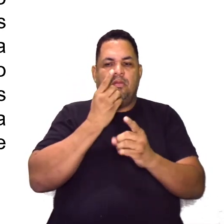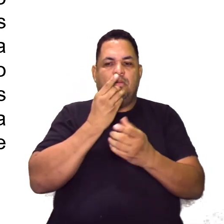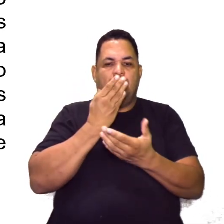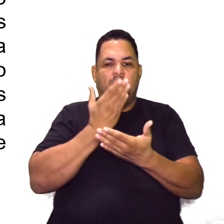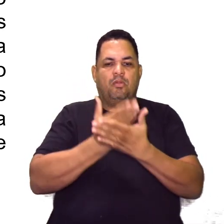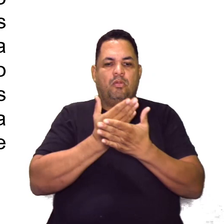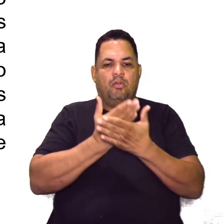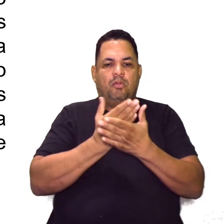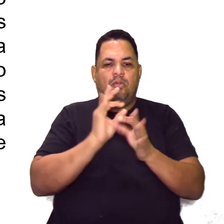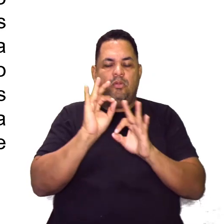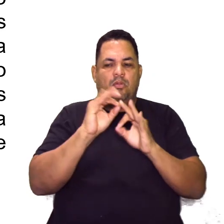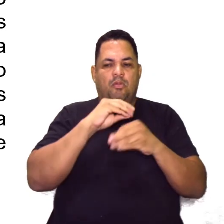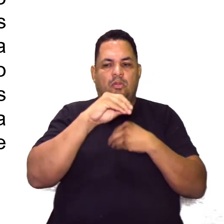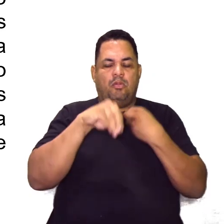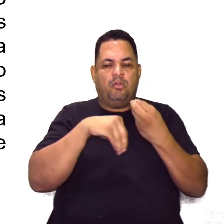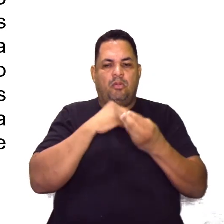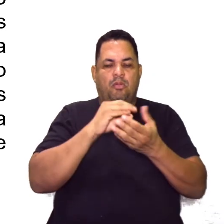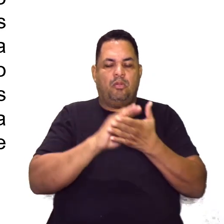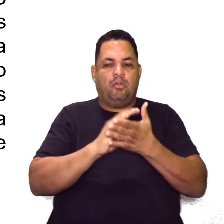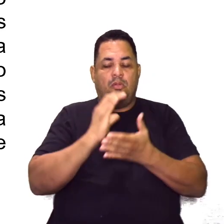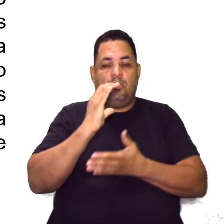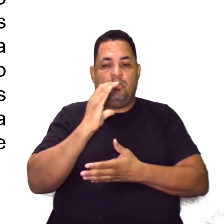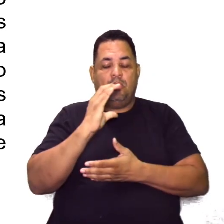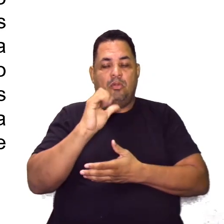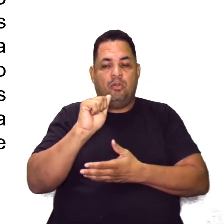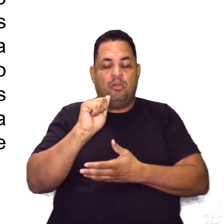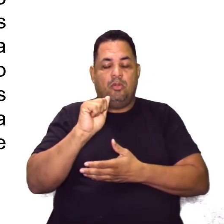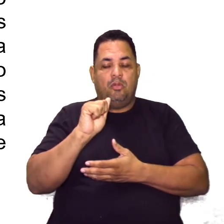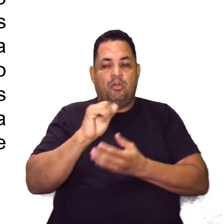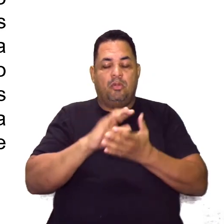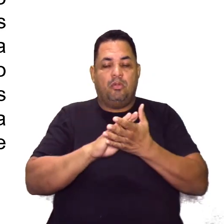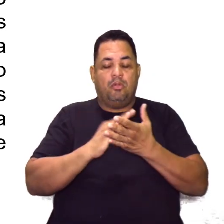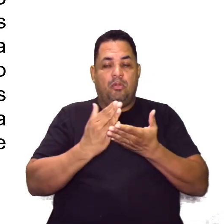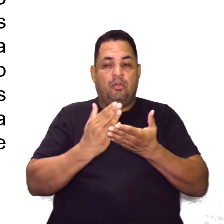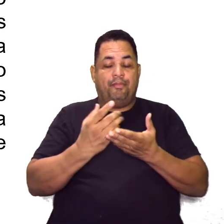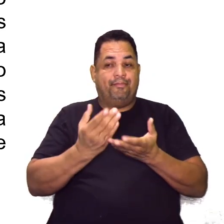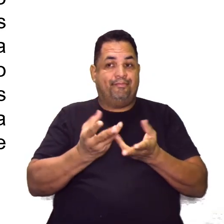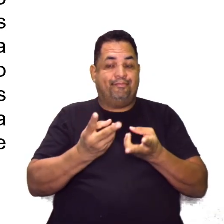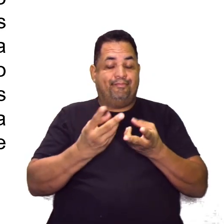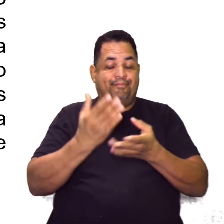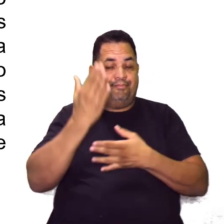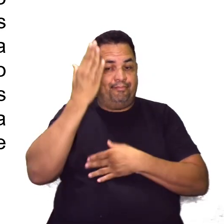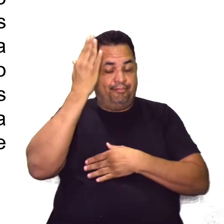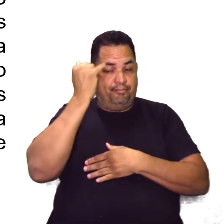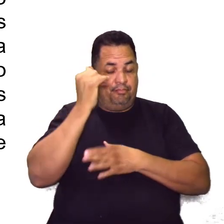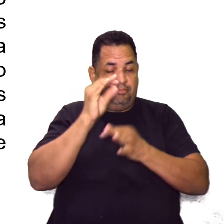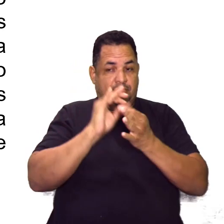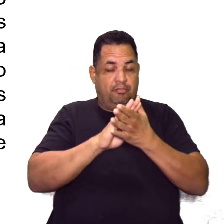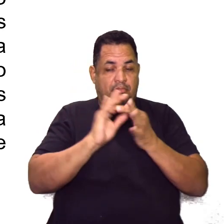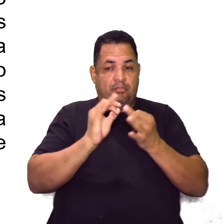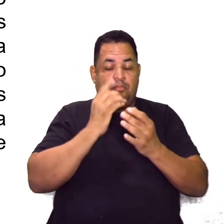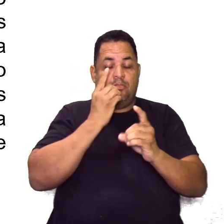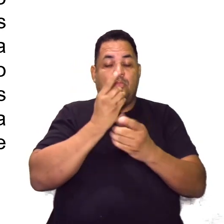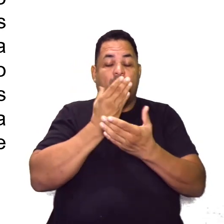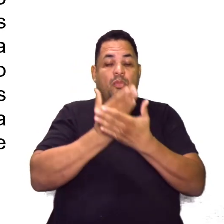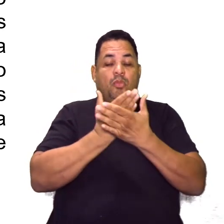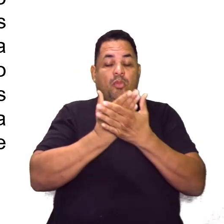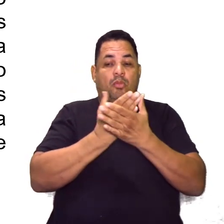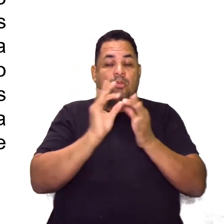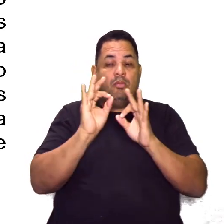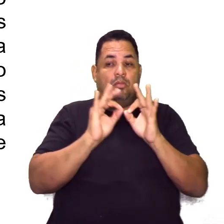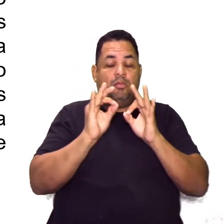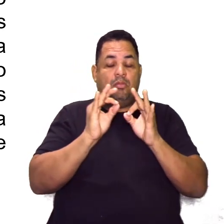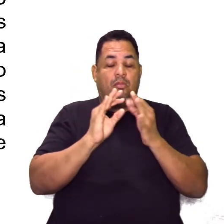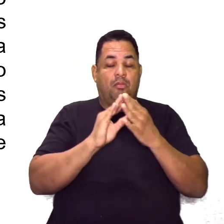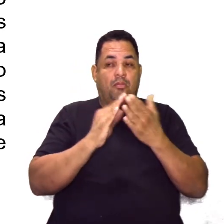quê? Os compostos de carbono. Então, só por sabermos que química orgânica estuda os compostos do